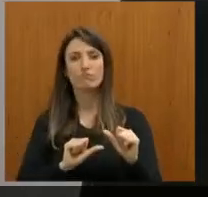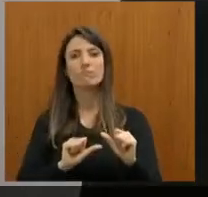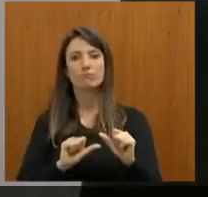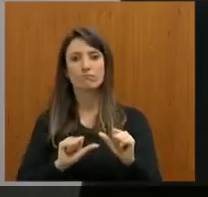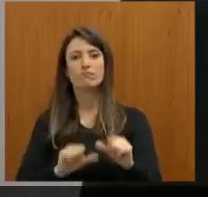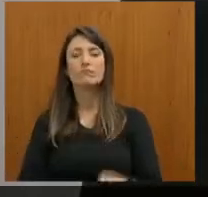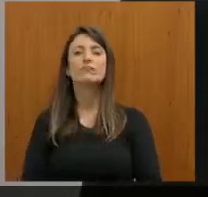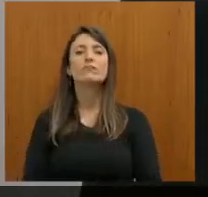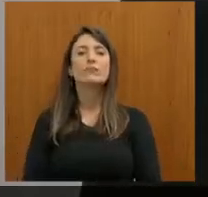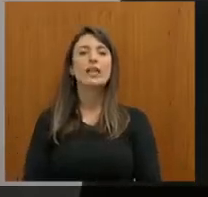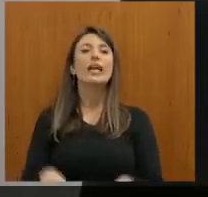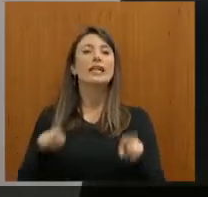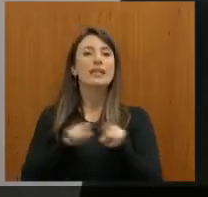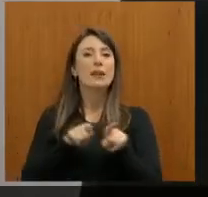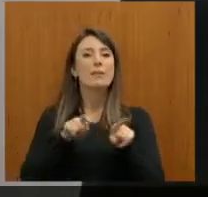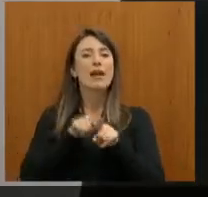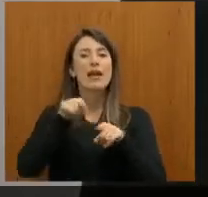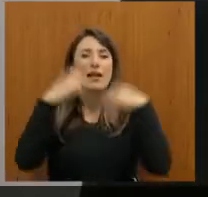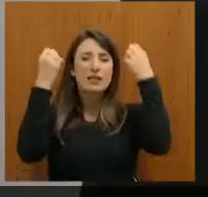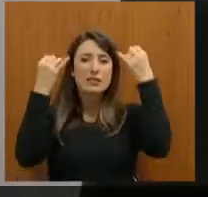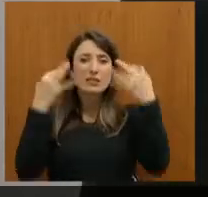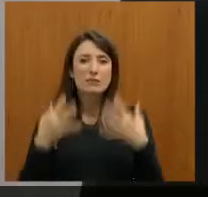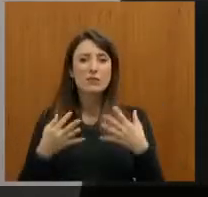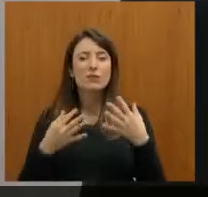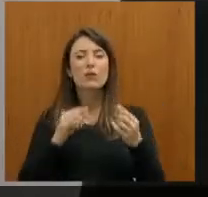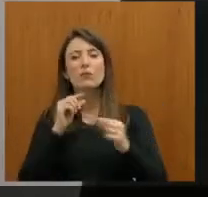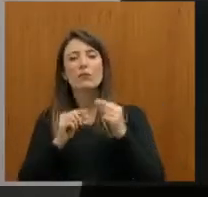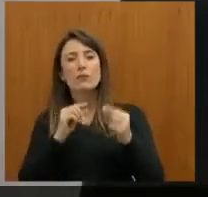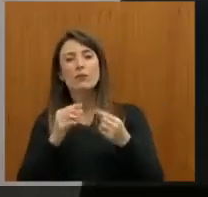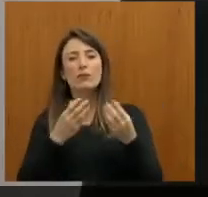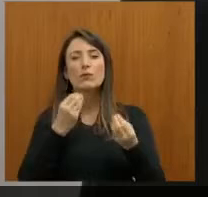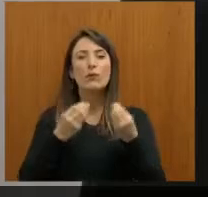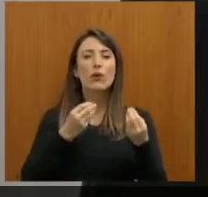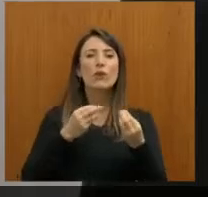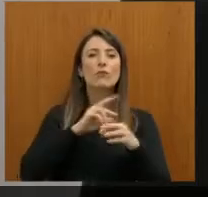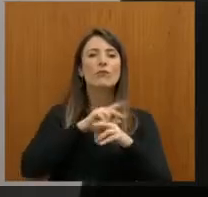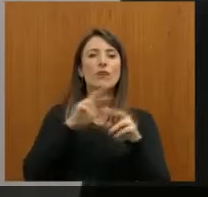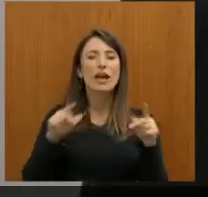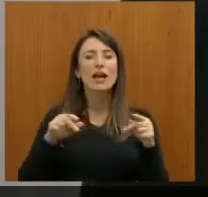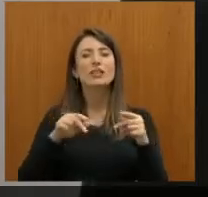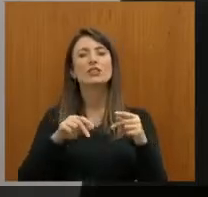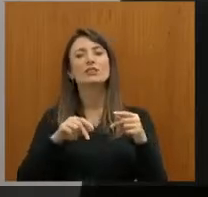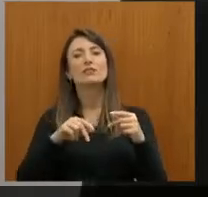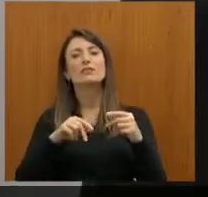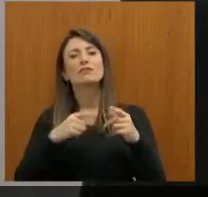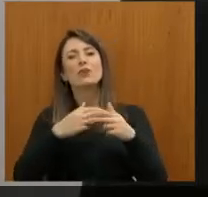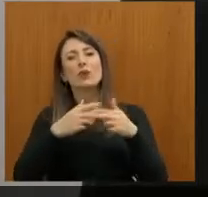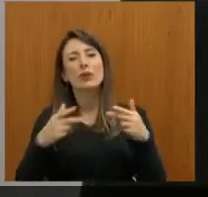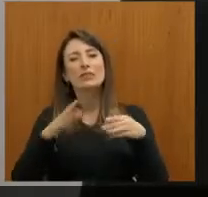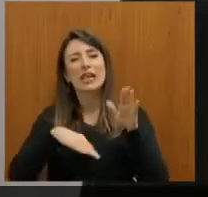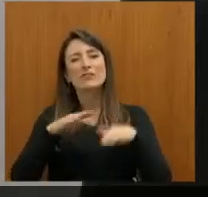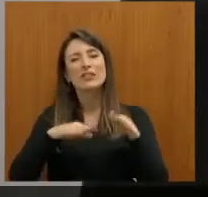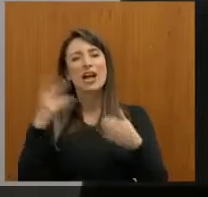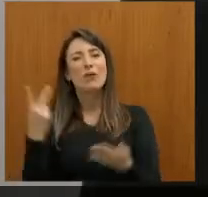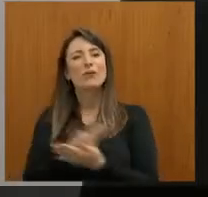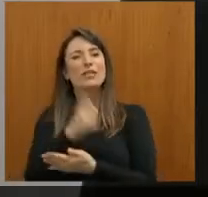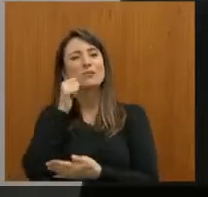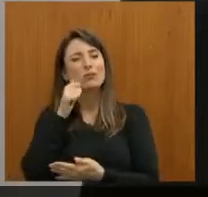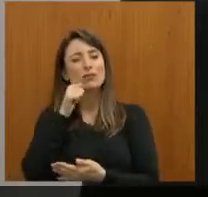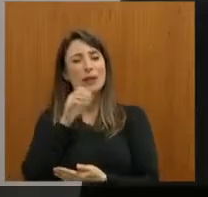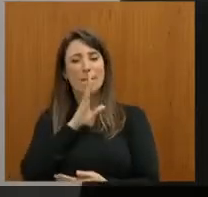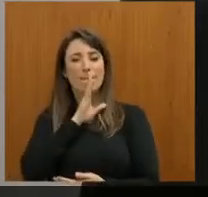falou um pouco sobre os versos movimentos que acabam por silenciar as mulheres e